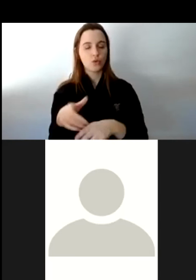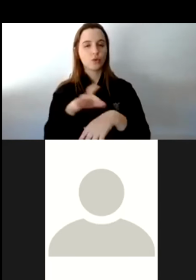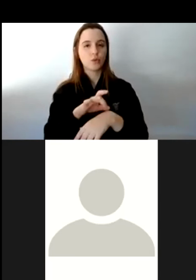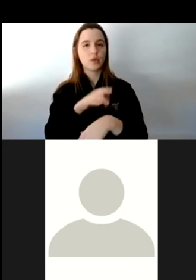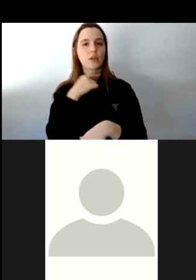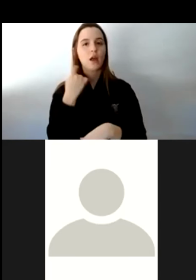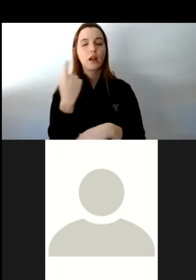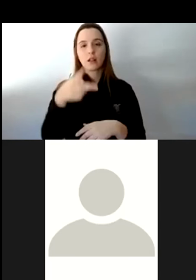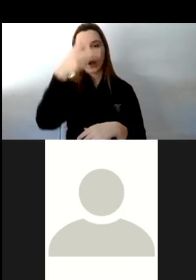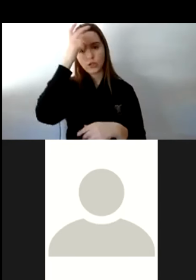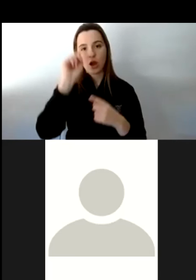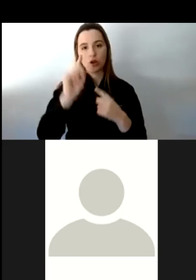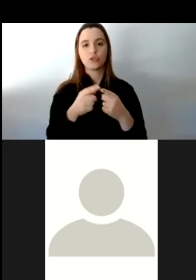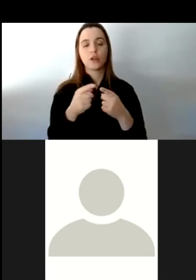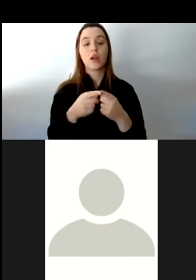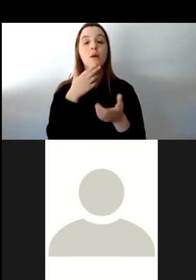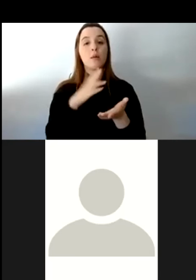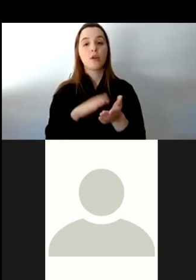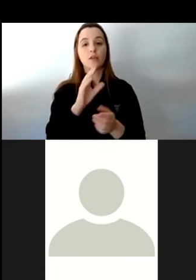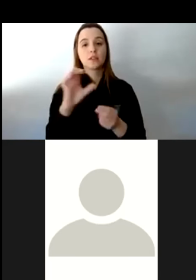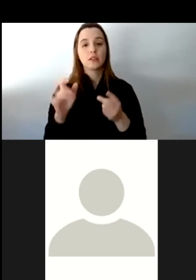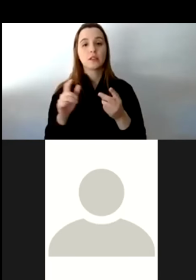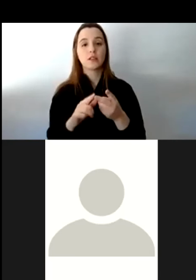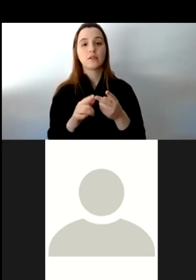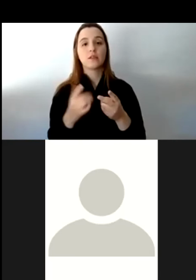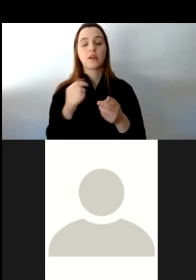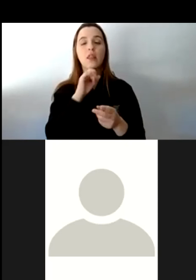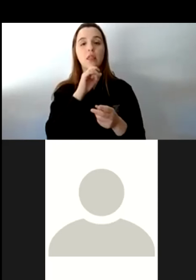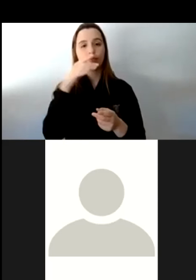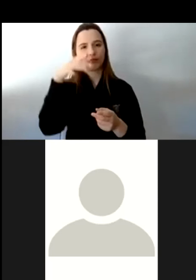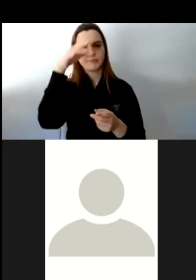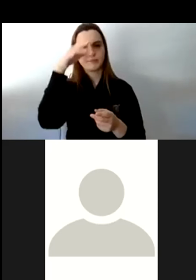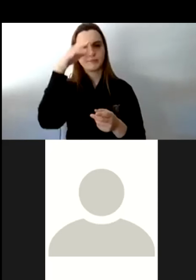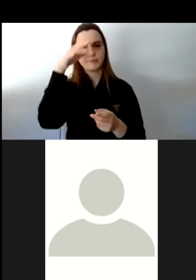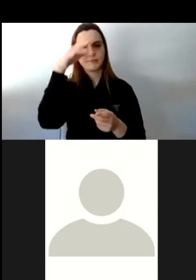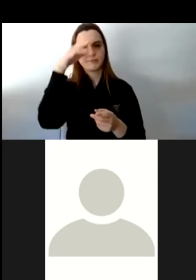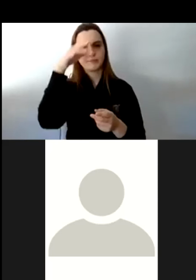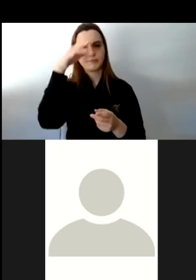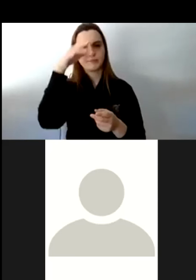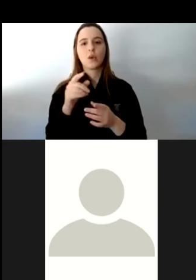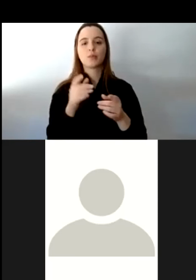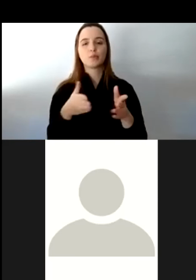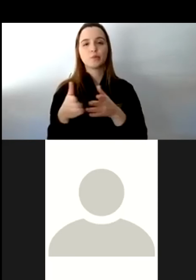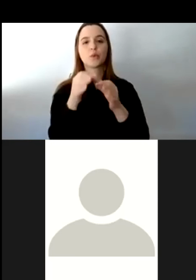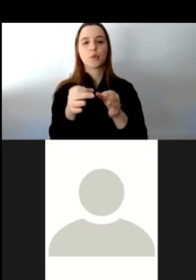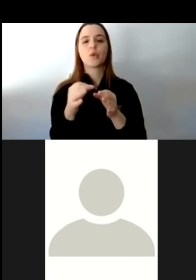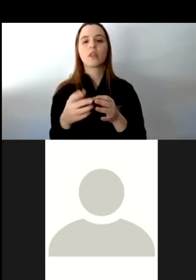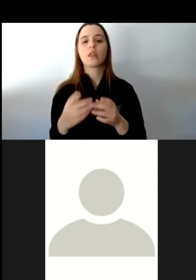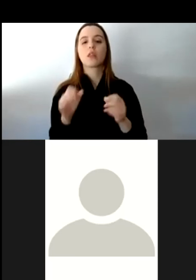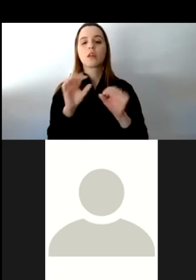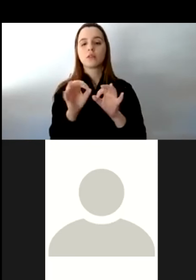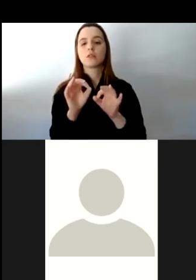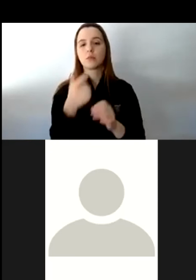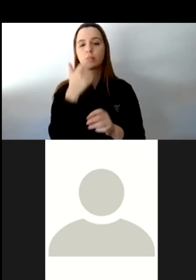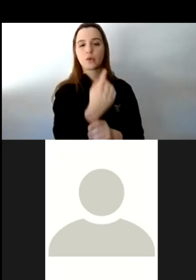os seguintes conceitos: evidência científica, literacia e capacitação, percursos de cuidados, inovação, tratamento personalizado,